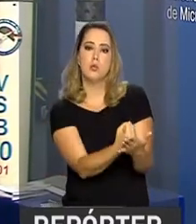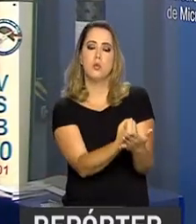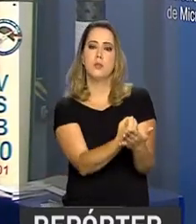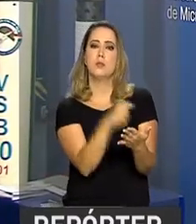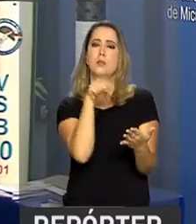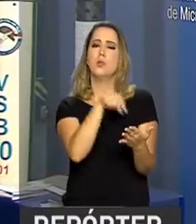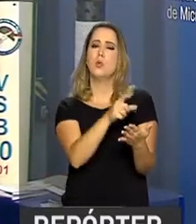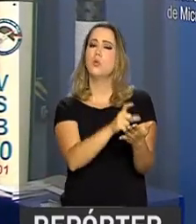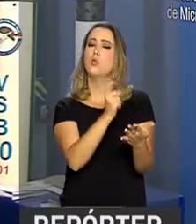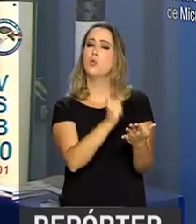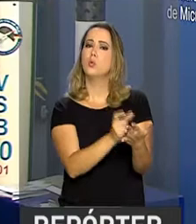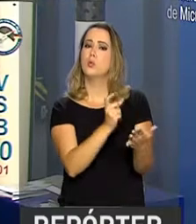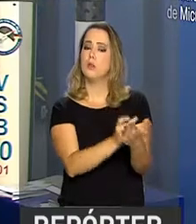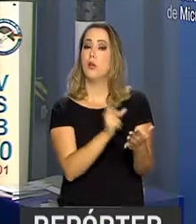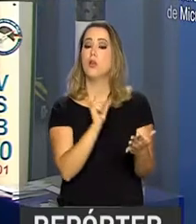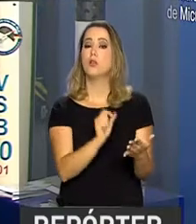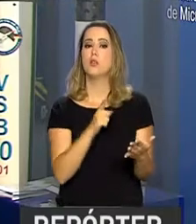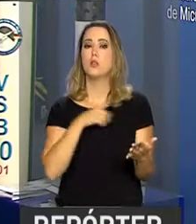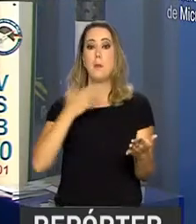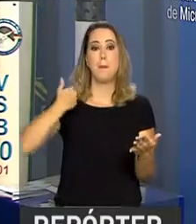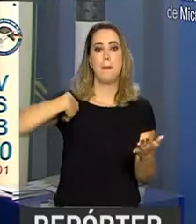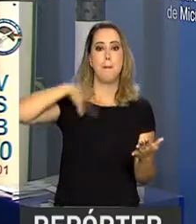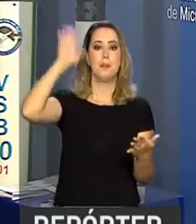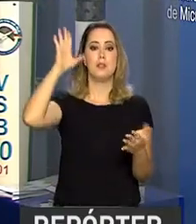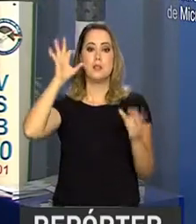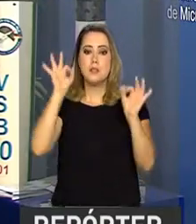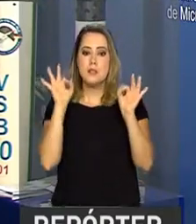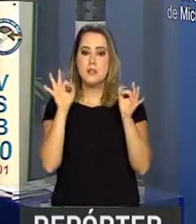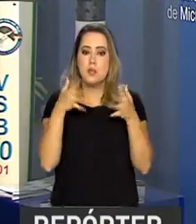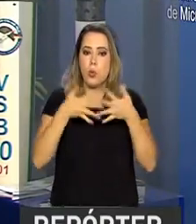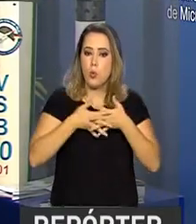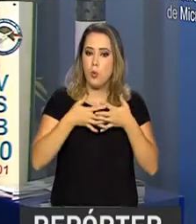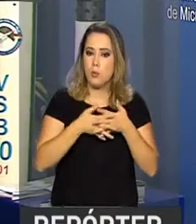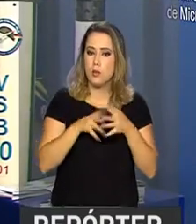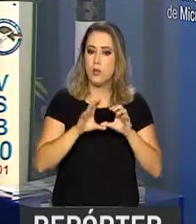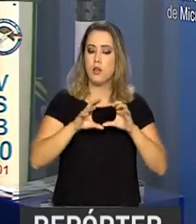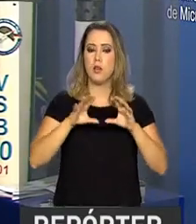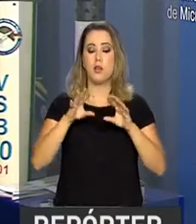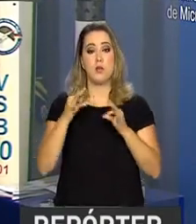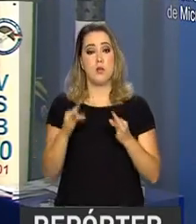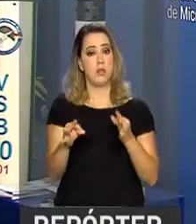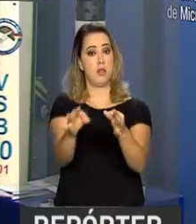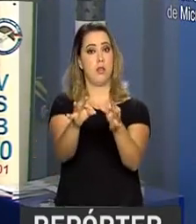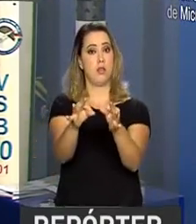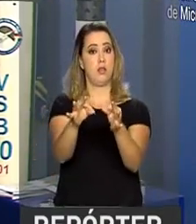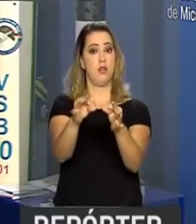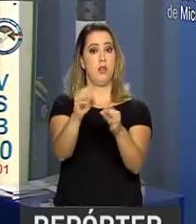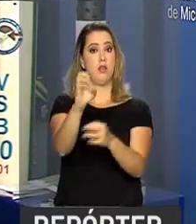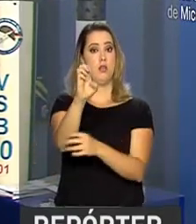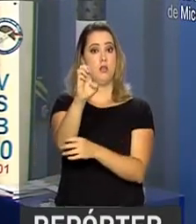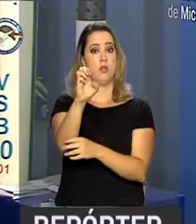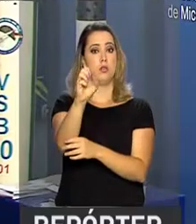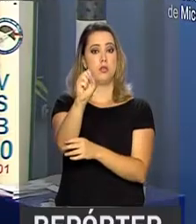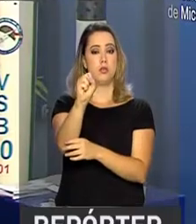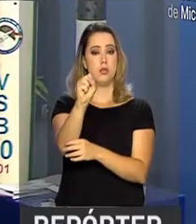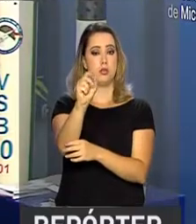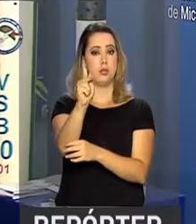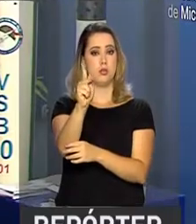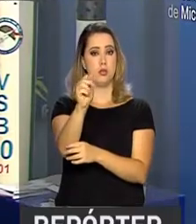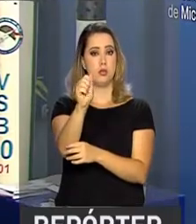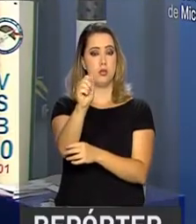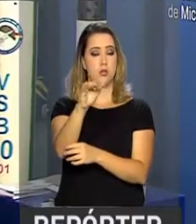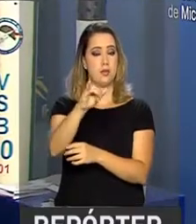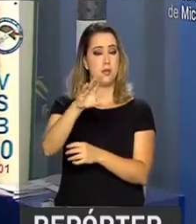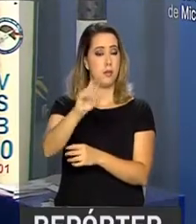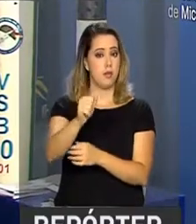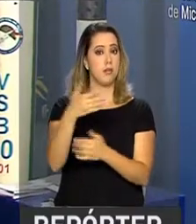sublimação do que há de mais complexo em tecnologia espacial, do ponto de vista do cidadão. Ali nós temos